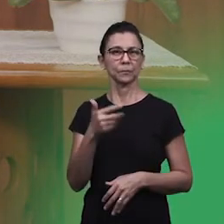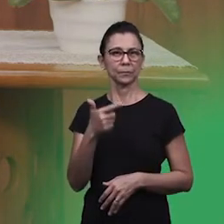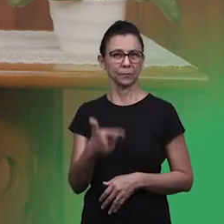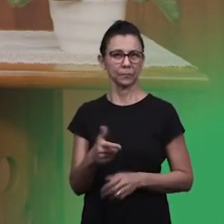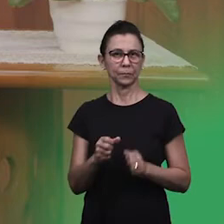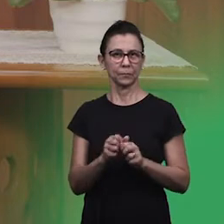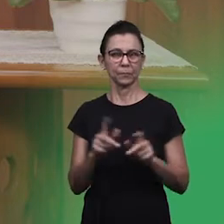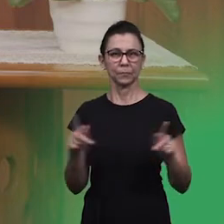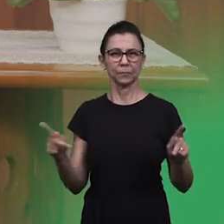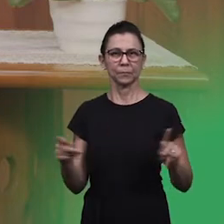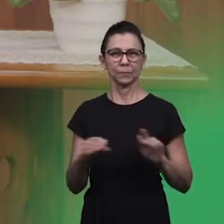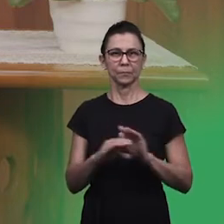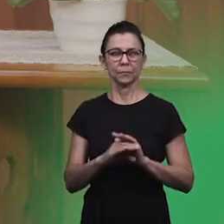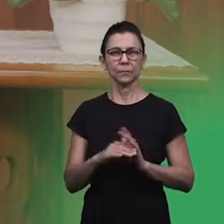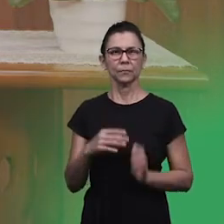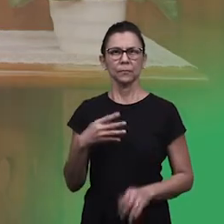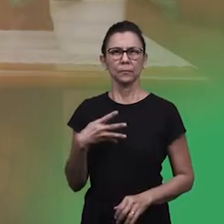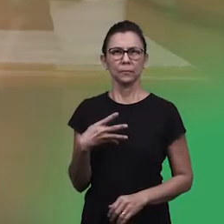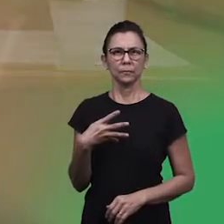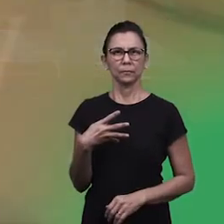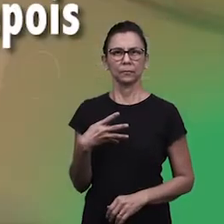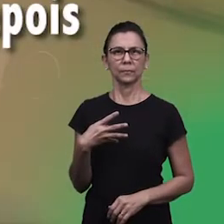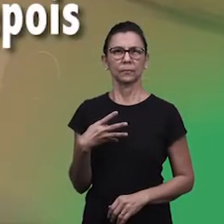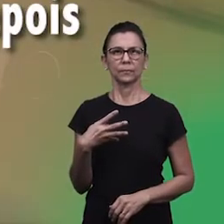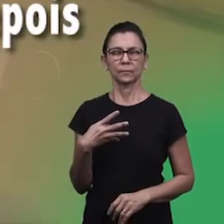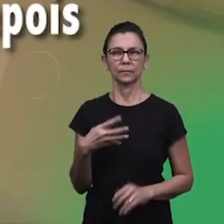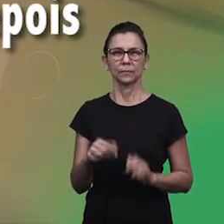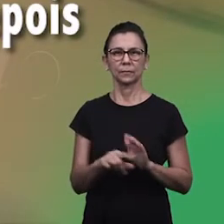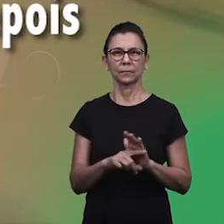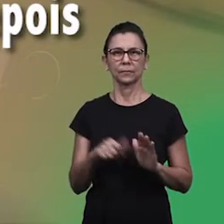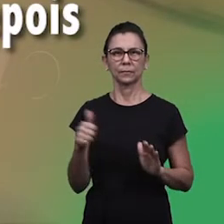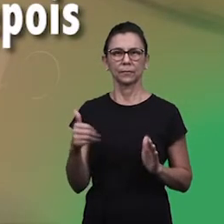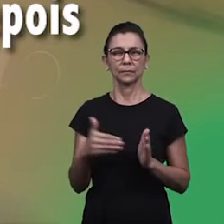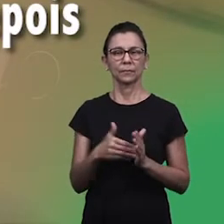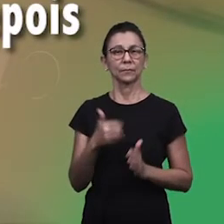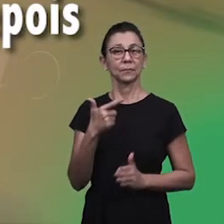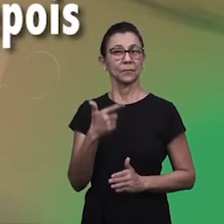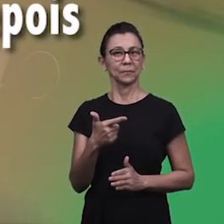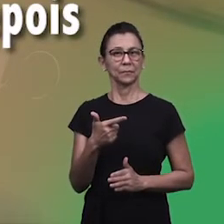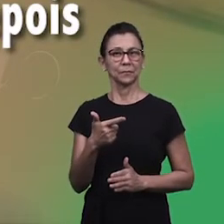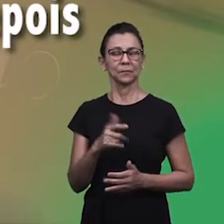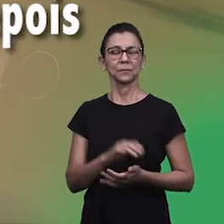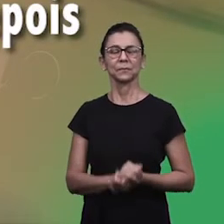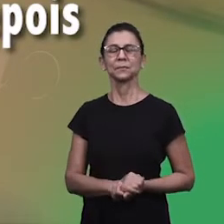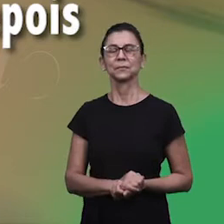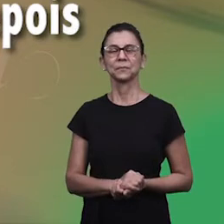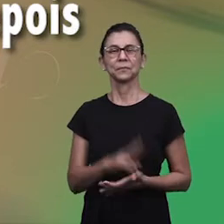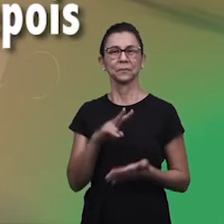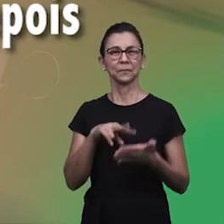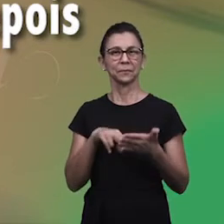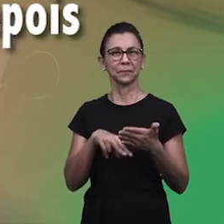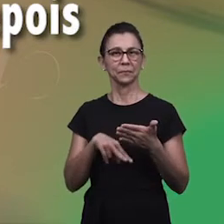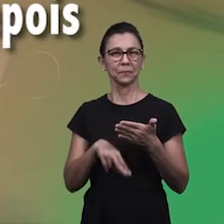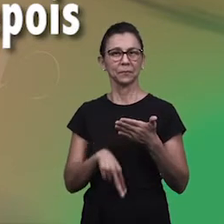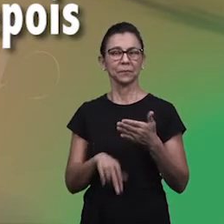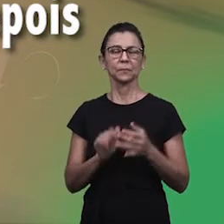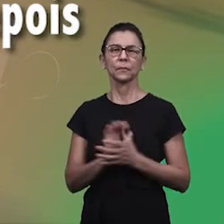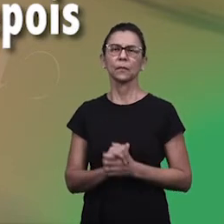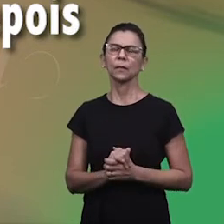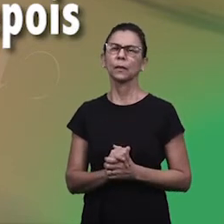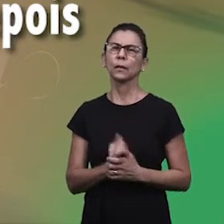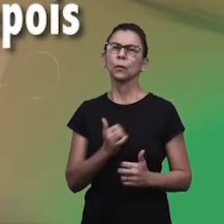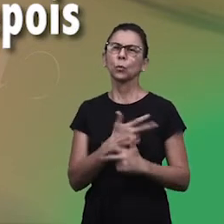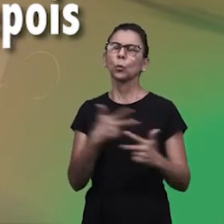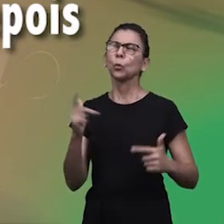Apocalipse, quarto capítulo, versos 1 e 2, diz assim a palavra do Senhor. Depois